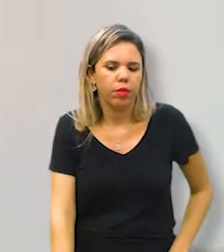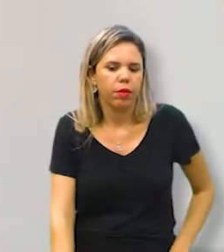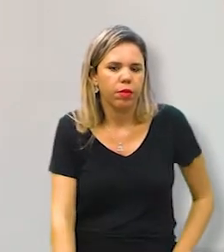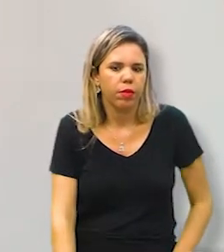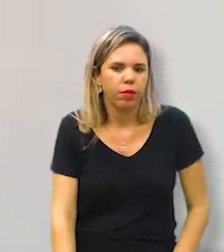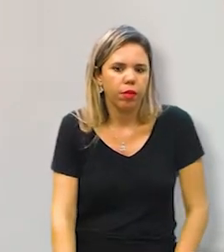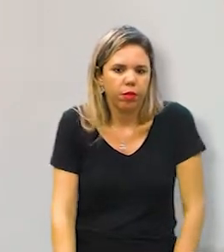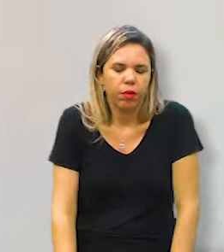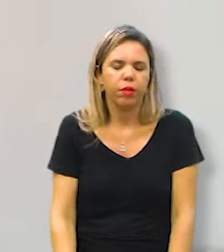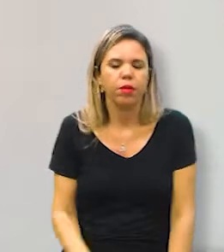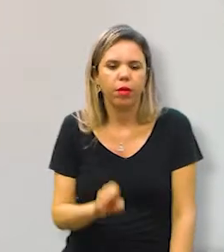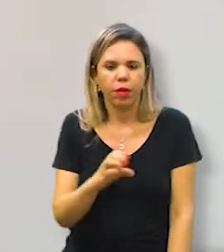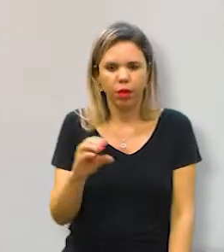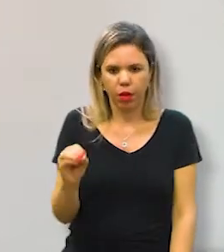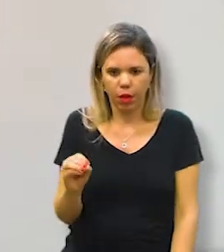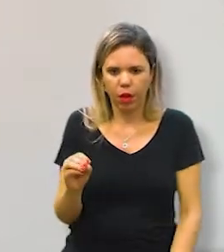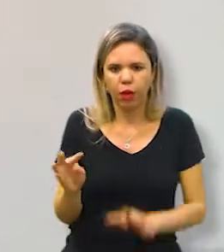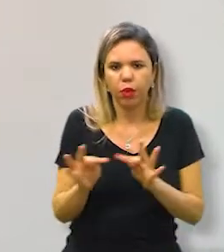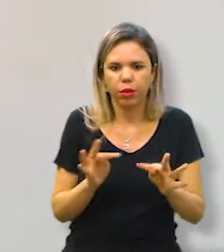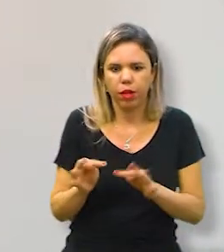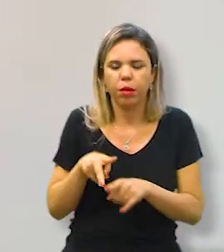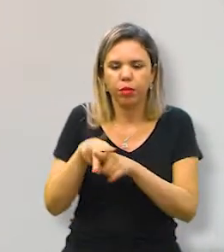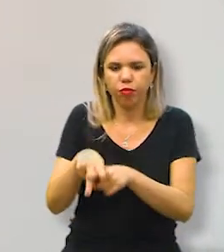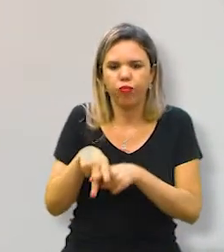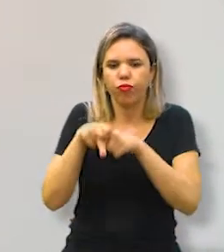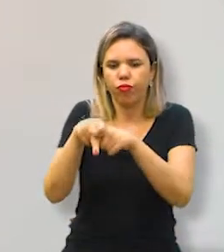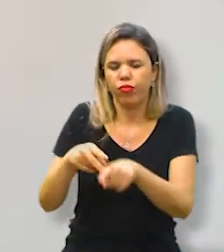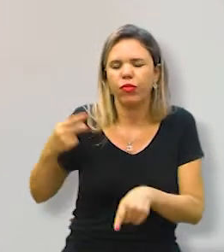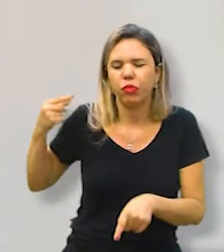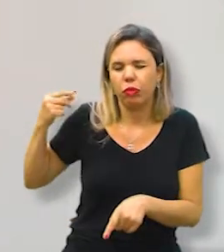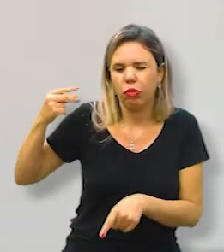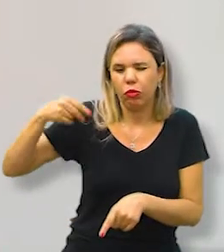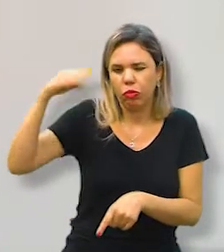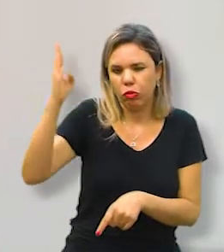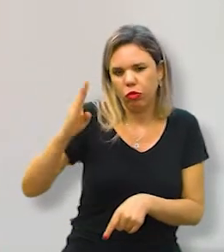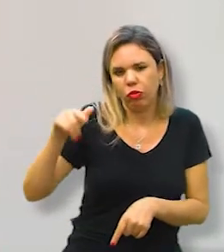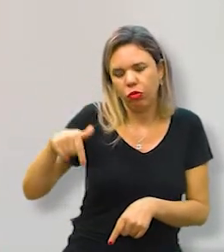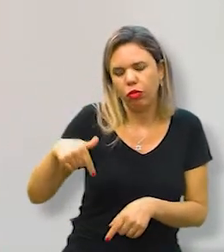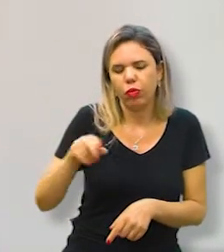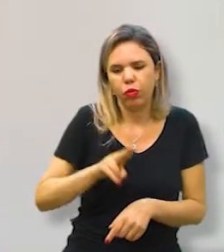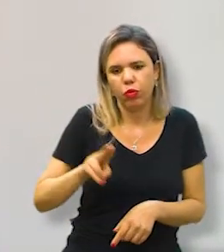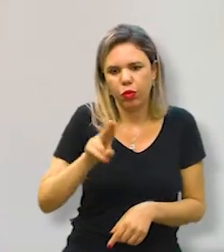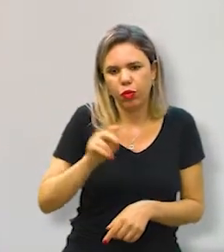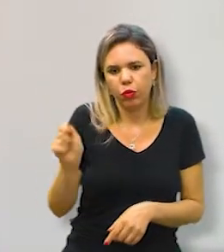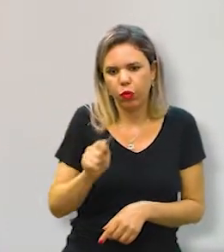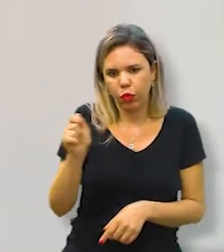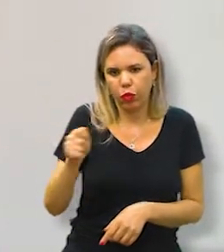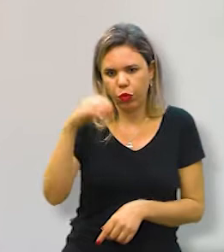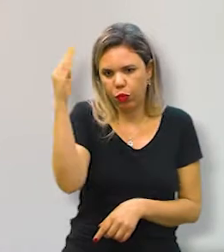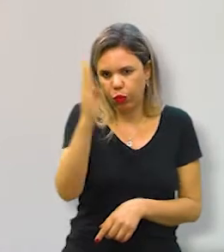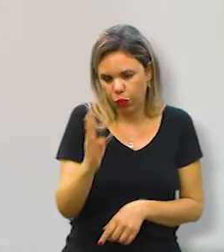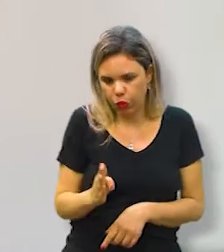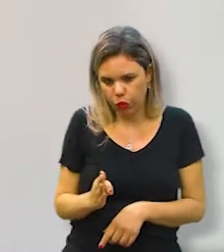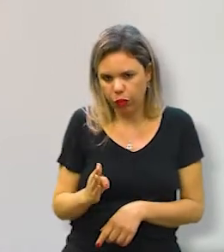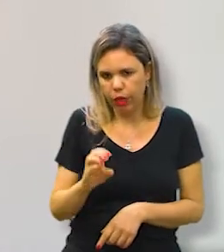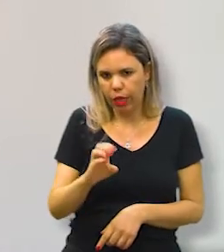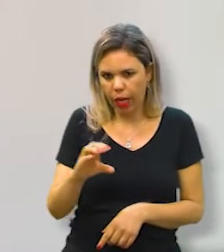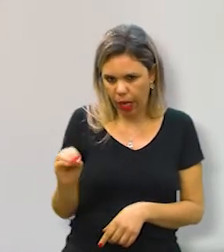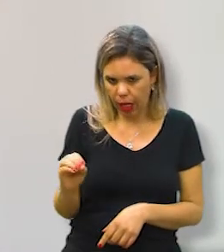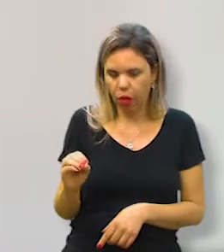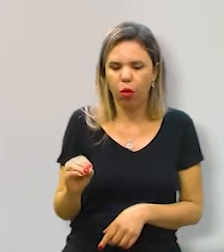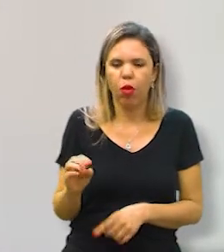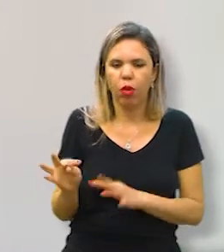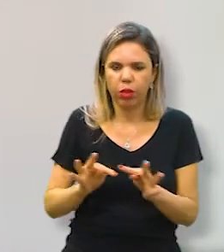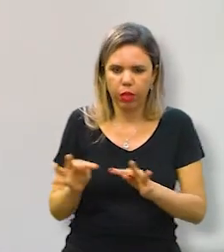Olha, a ecoterapia já vem há um longo tempo aqui no Brasil, através da Associação Nacional de Ecoterapia, né?